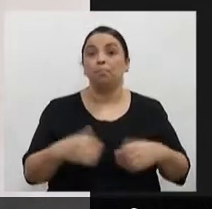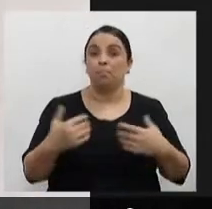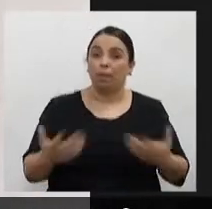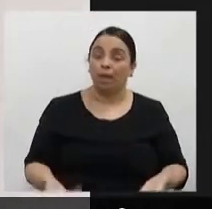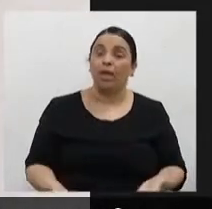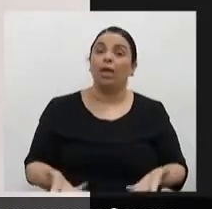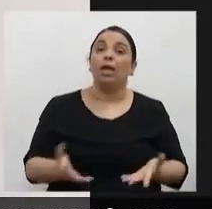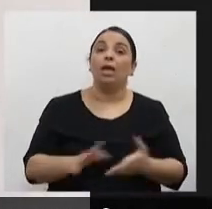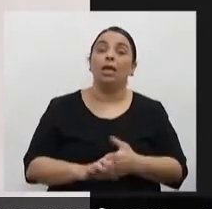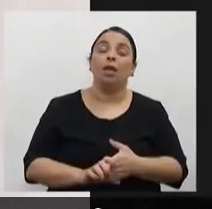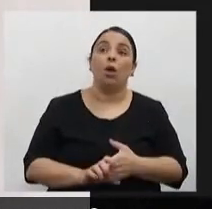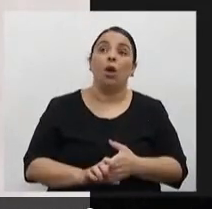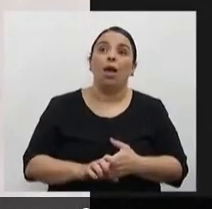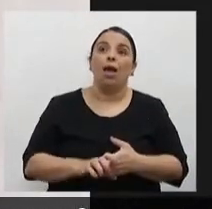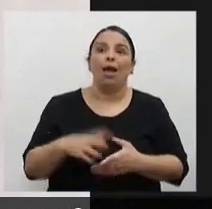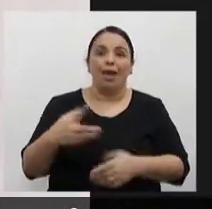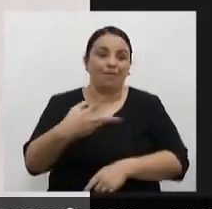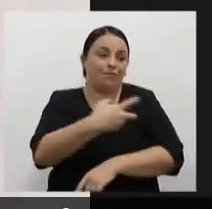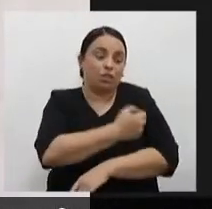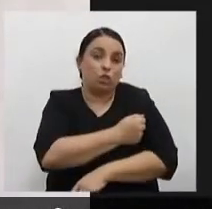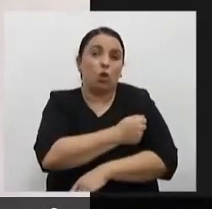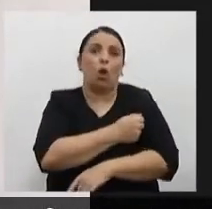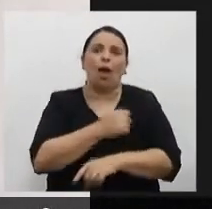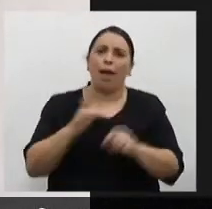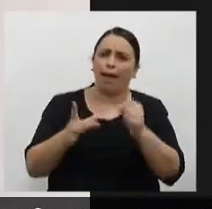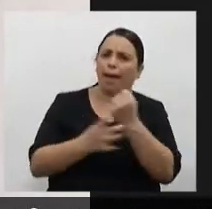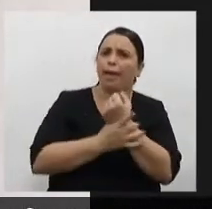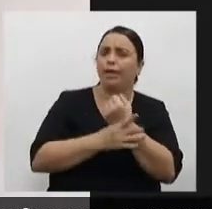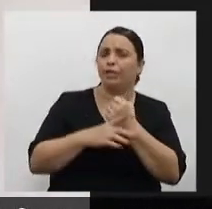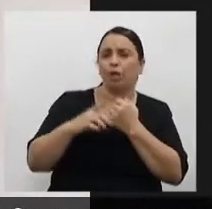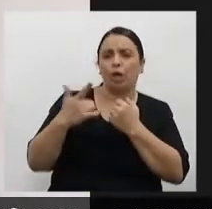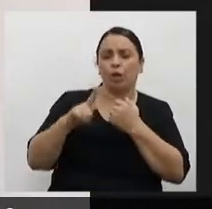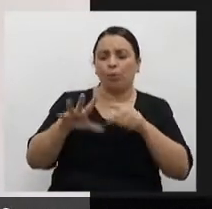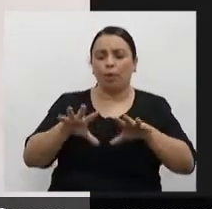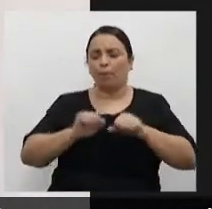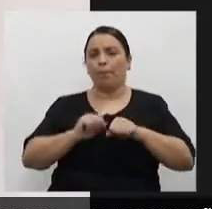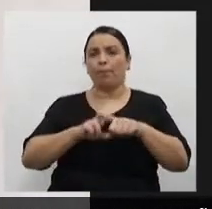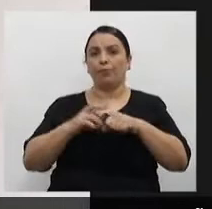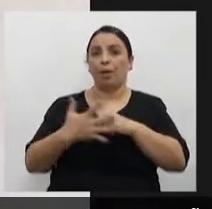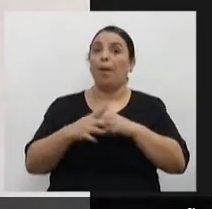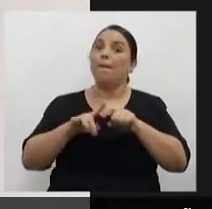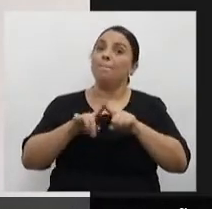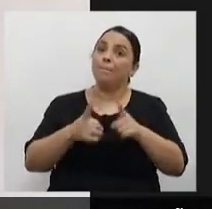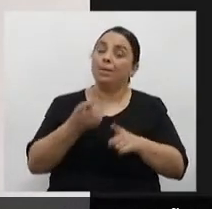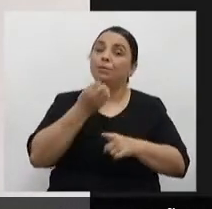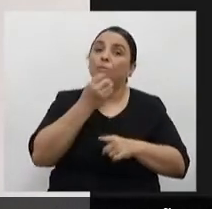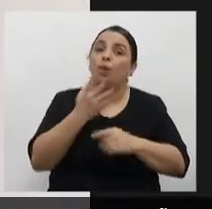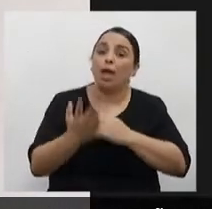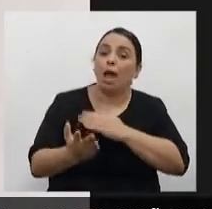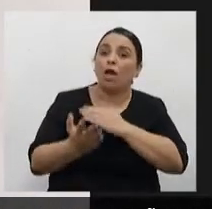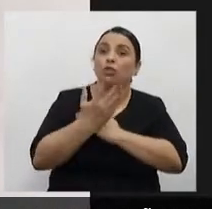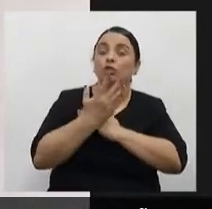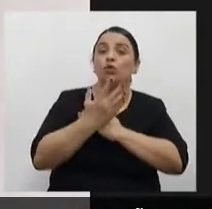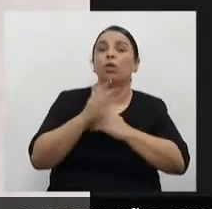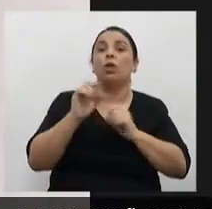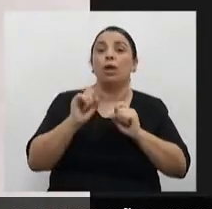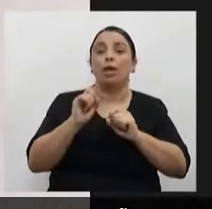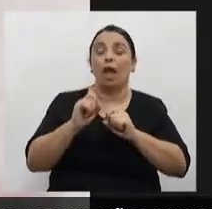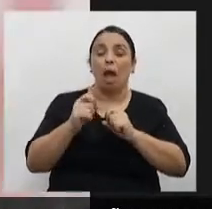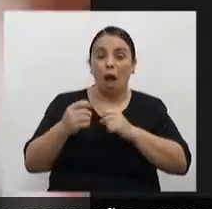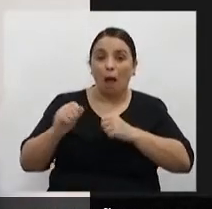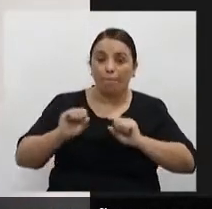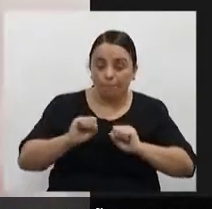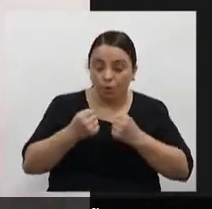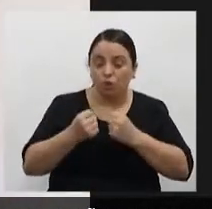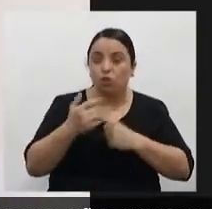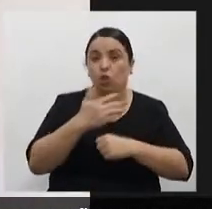não vai pegar, mas que vai ficar talvez assintomático. E as outras pessoas da família continuam à mercê, e a pessoa